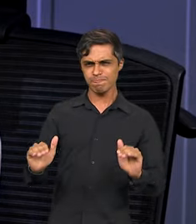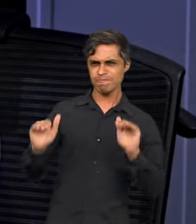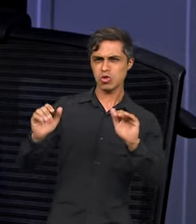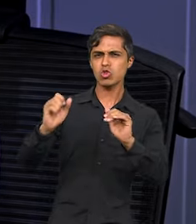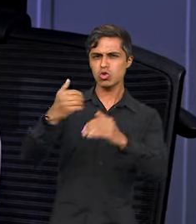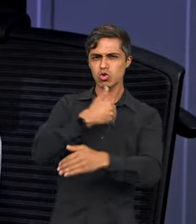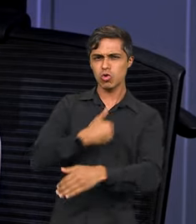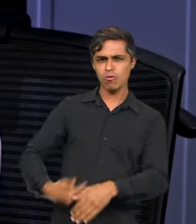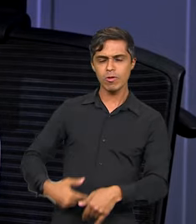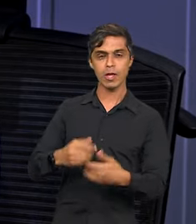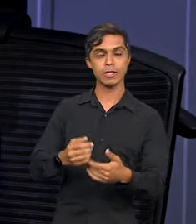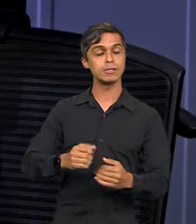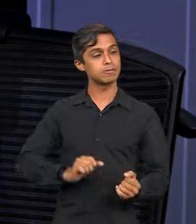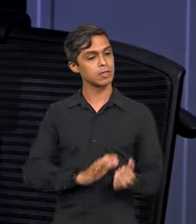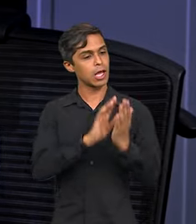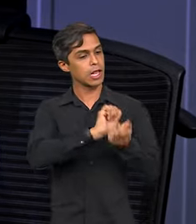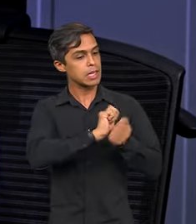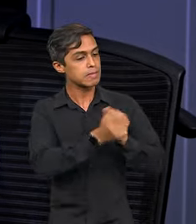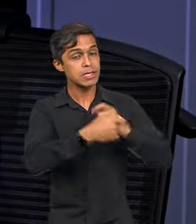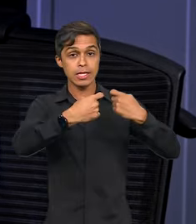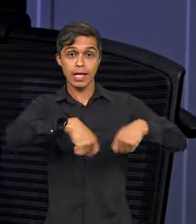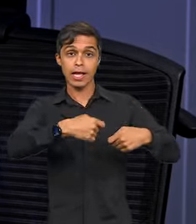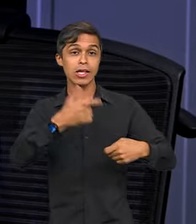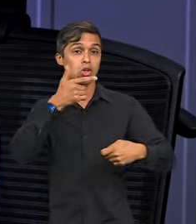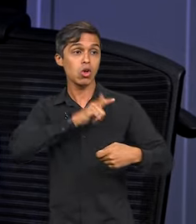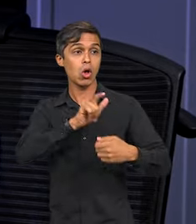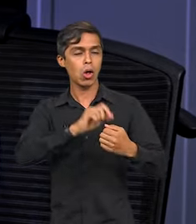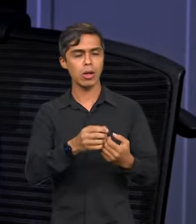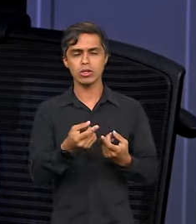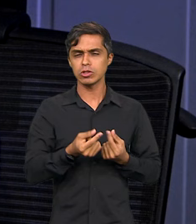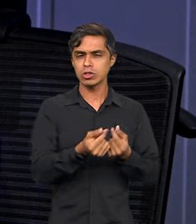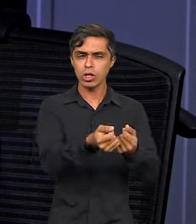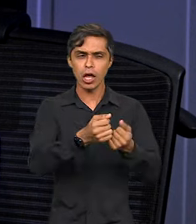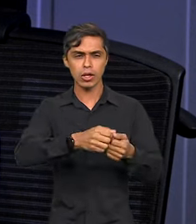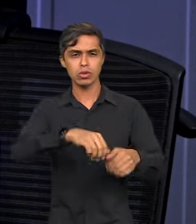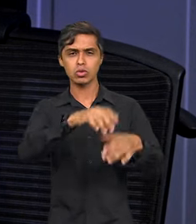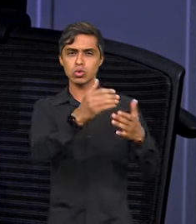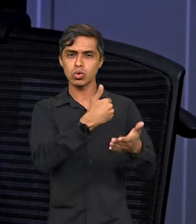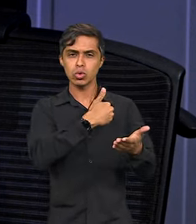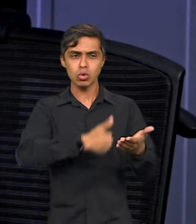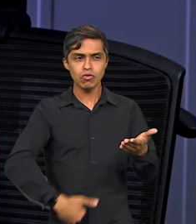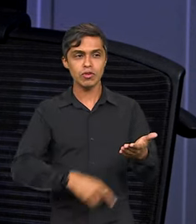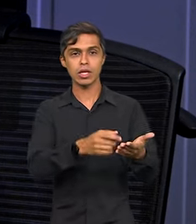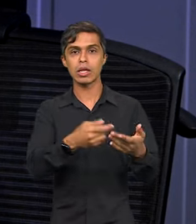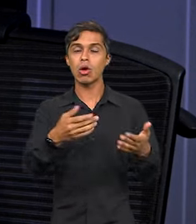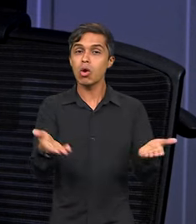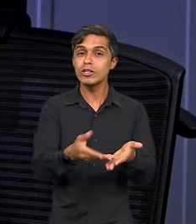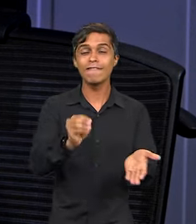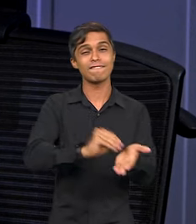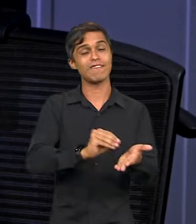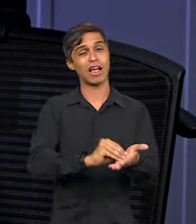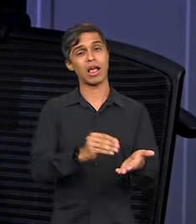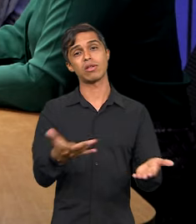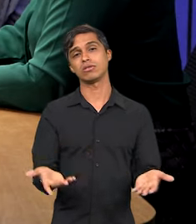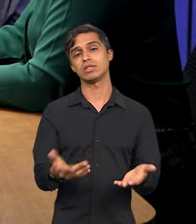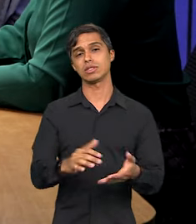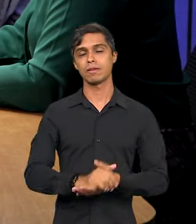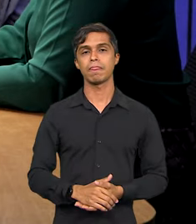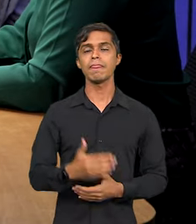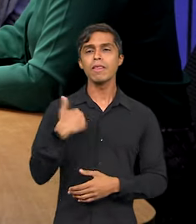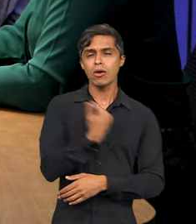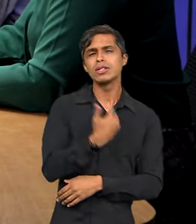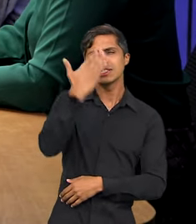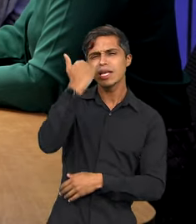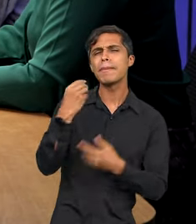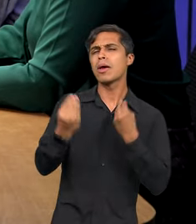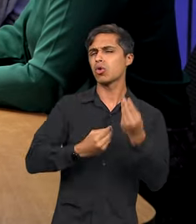também implementar políticas de adaptação que precisam de recursos para tal que hoje tem muito pouco eh e no fundo a gente sabe como